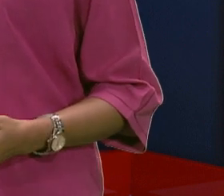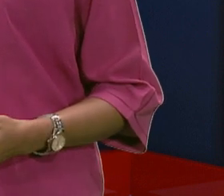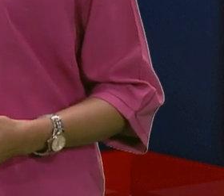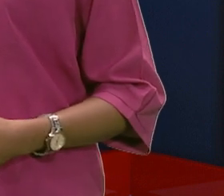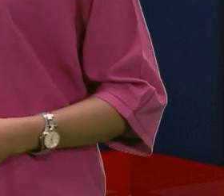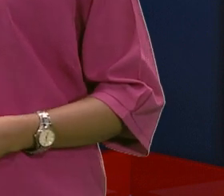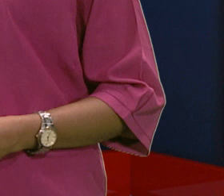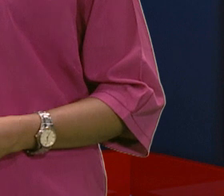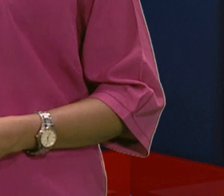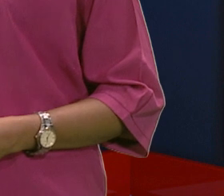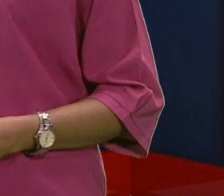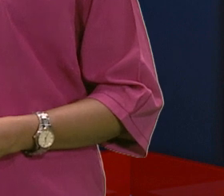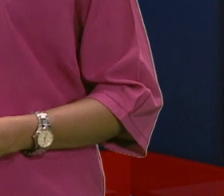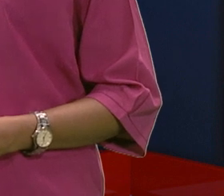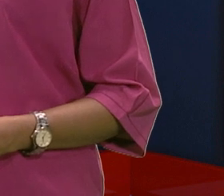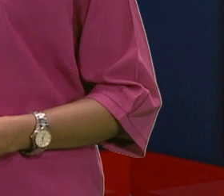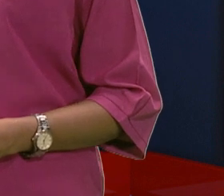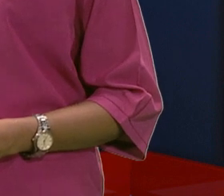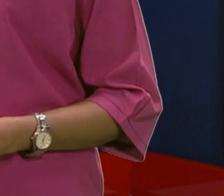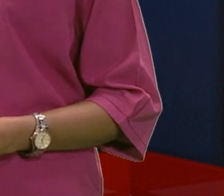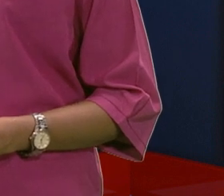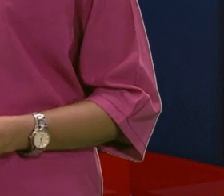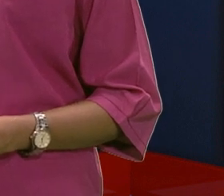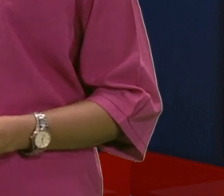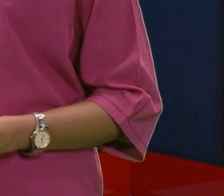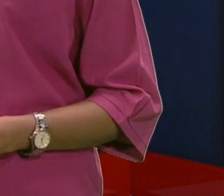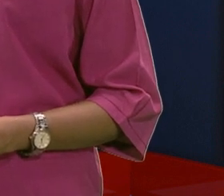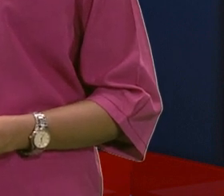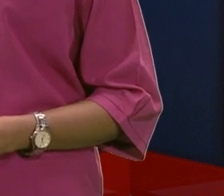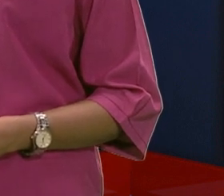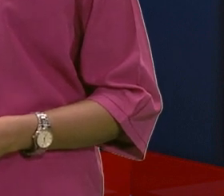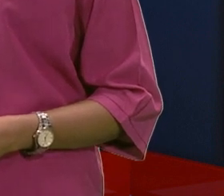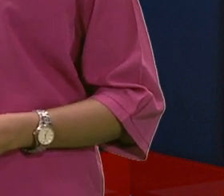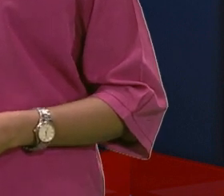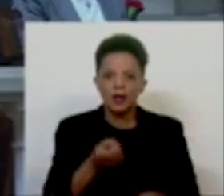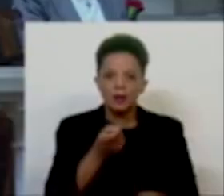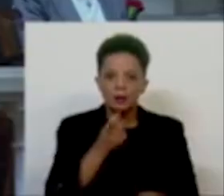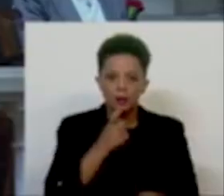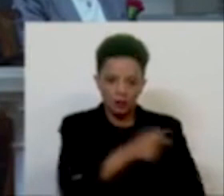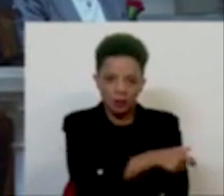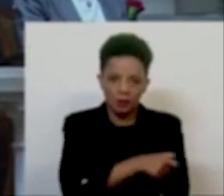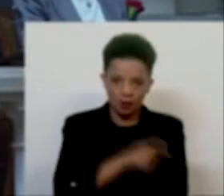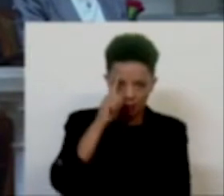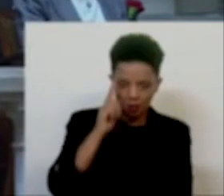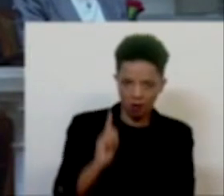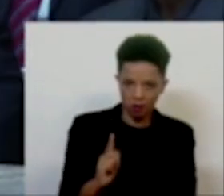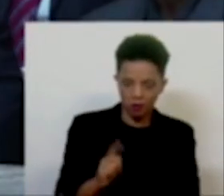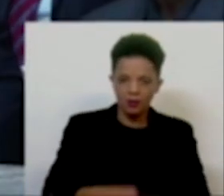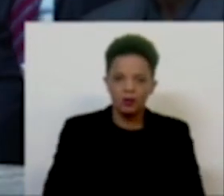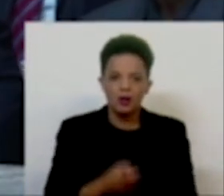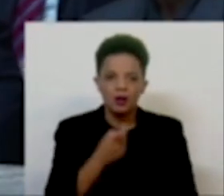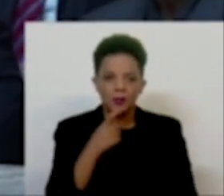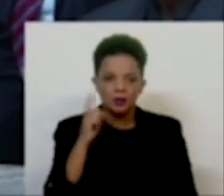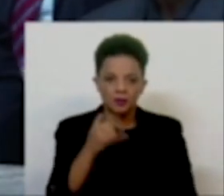que o discurso populista ameaça propagar-se no espaço público como um vírus. O 25 de